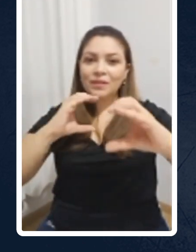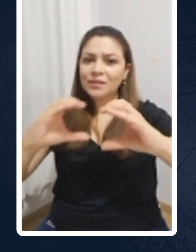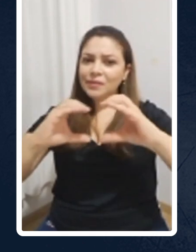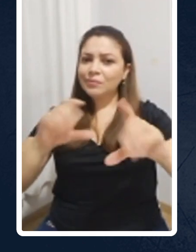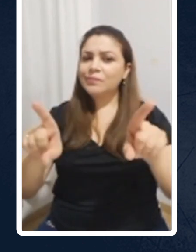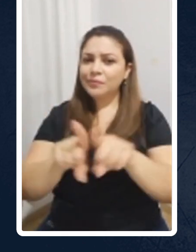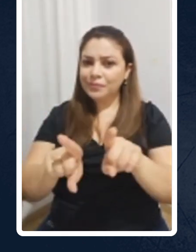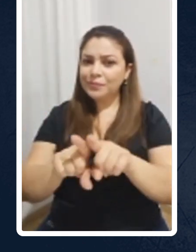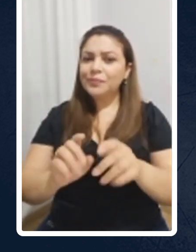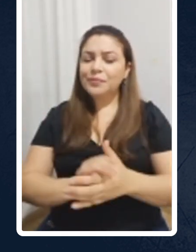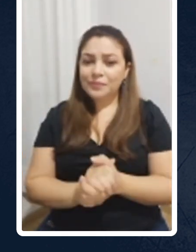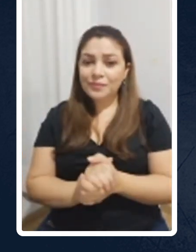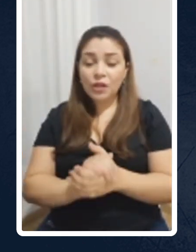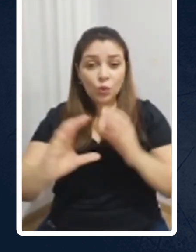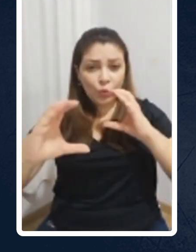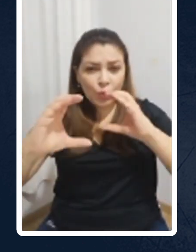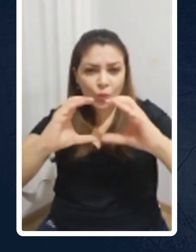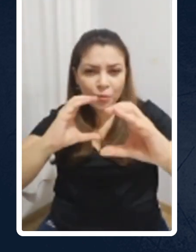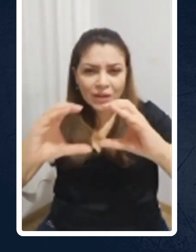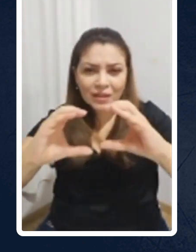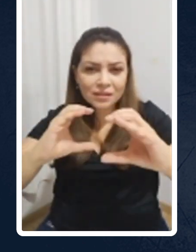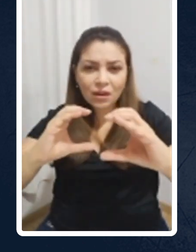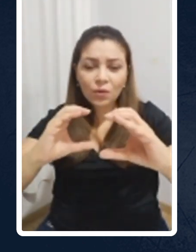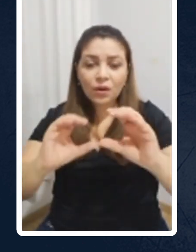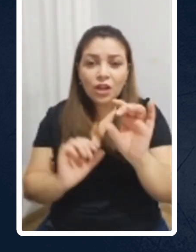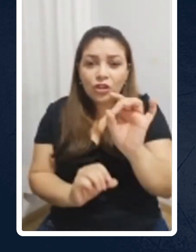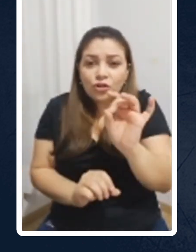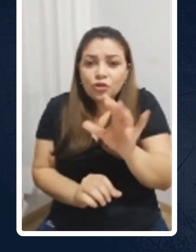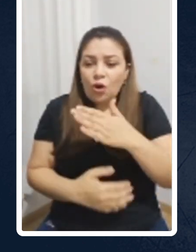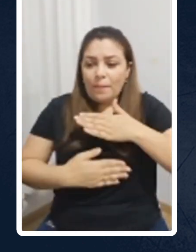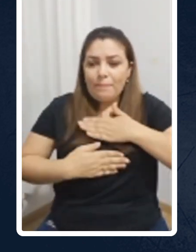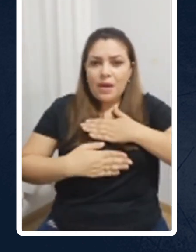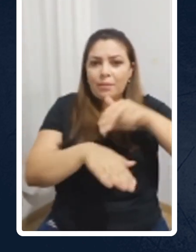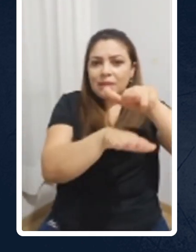A comunicação não é só com o meu cliente, meu paciente, meu aluno, meu filho surdo.